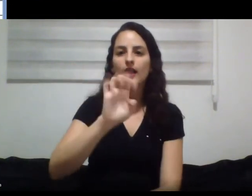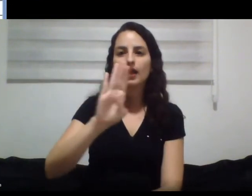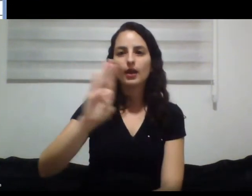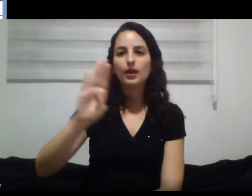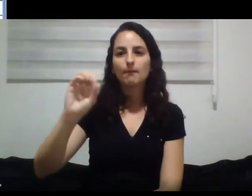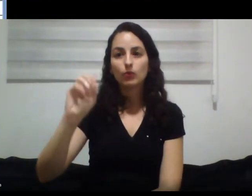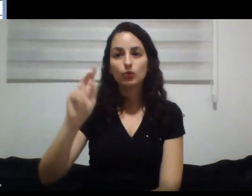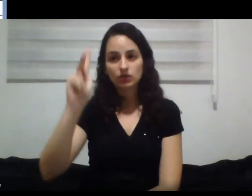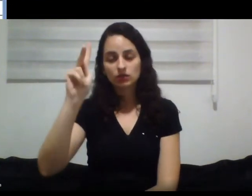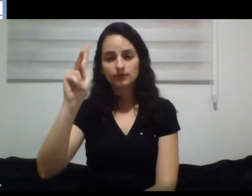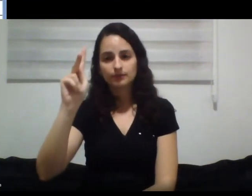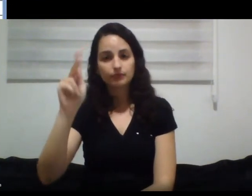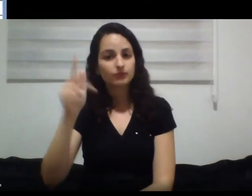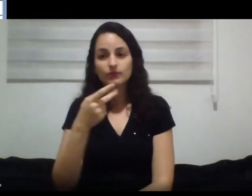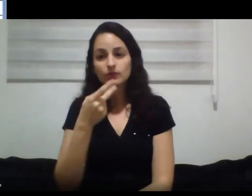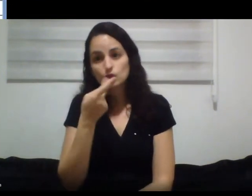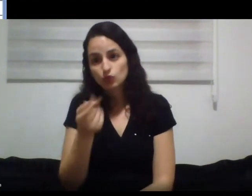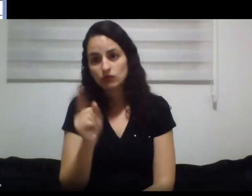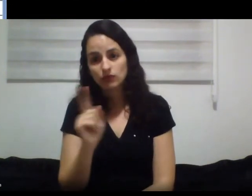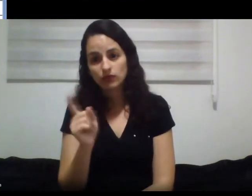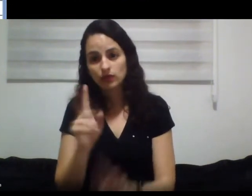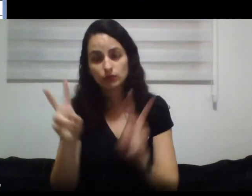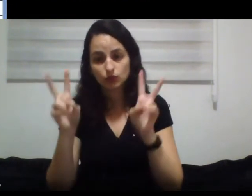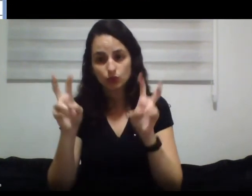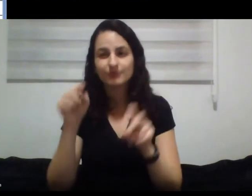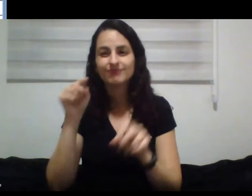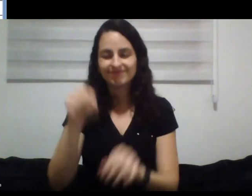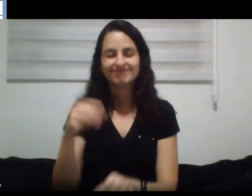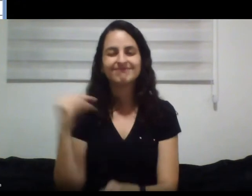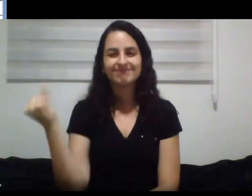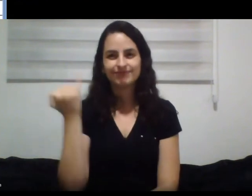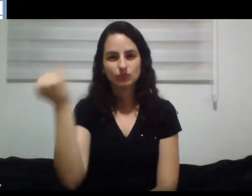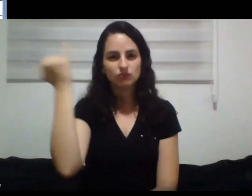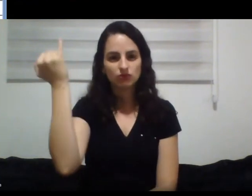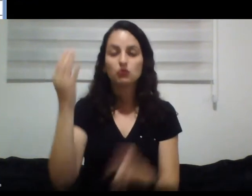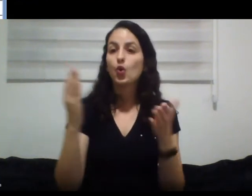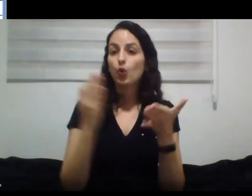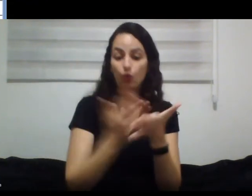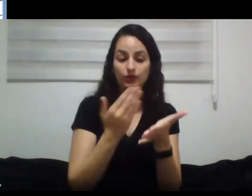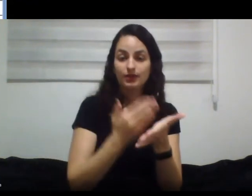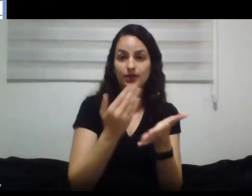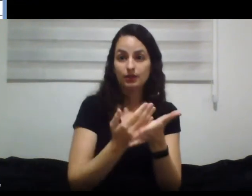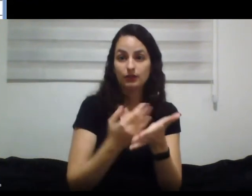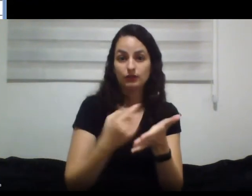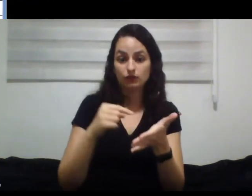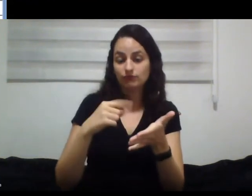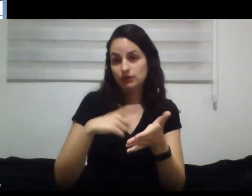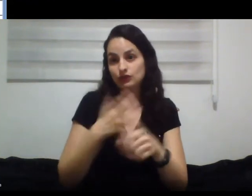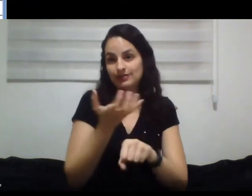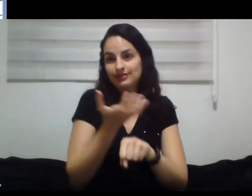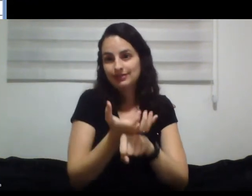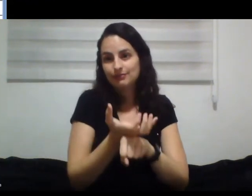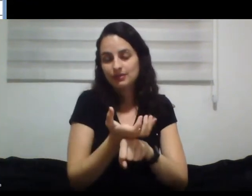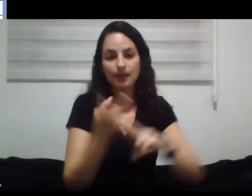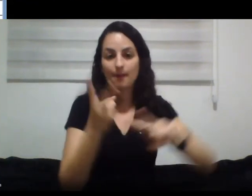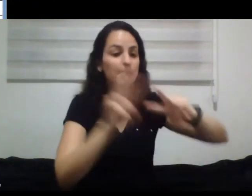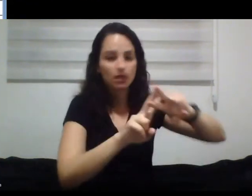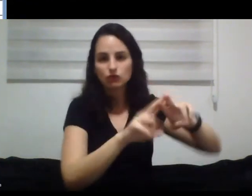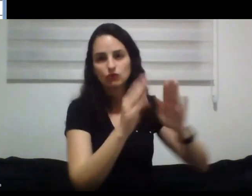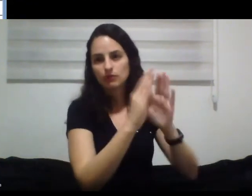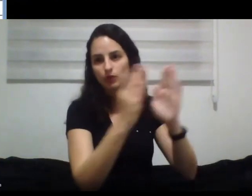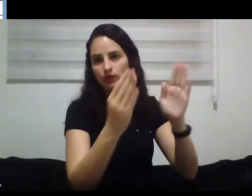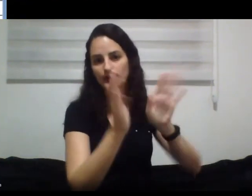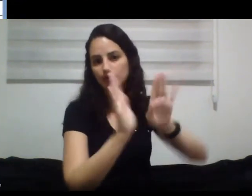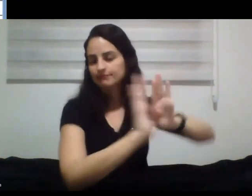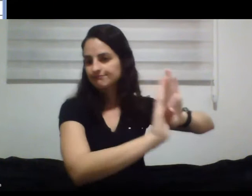Garrincha, que nós vamos combinar com os russos, né, que o Brasil ia jogar contra a Rússia, e aí a tática toda, ele falou, mas